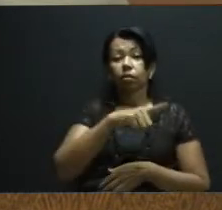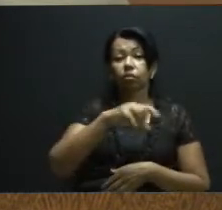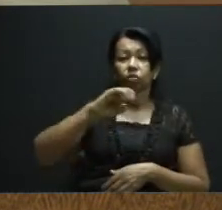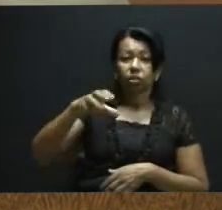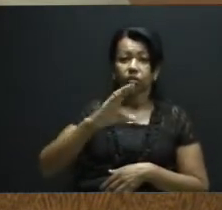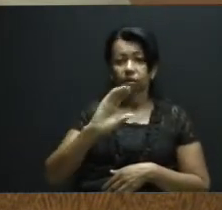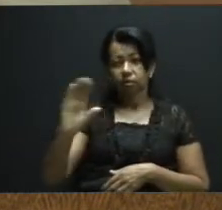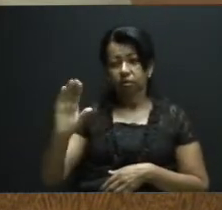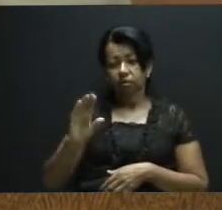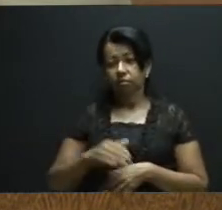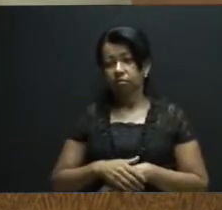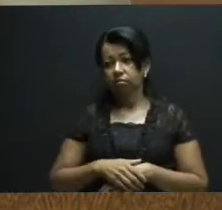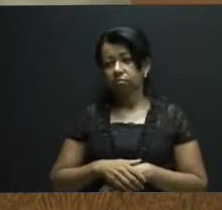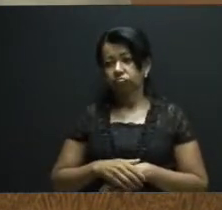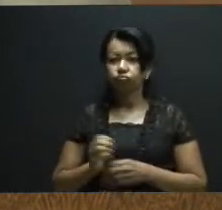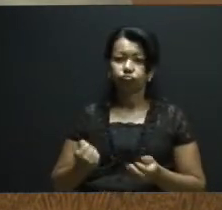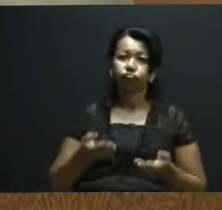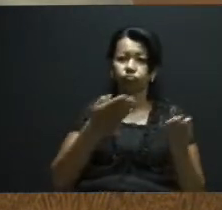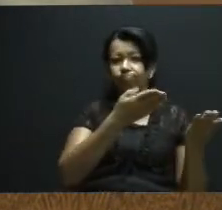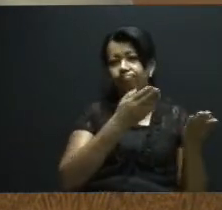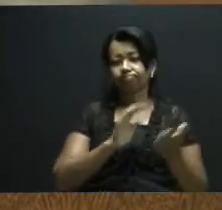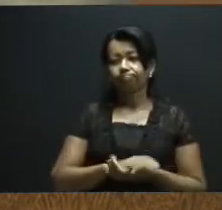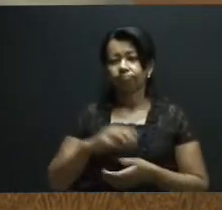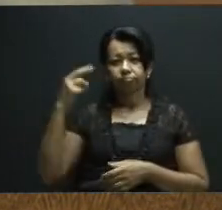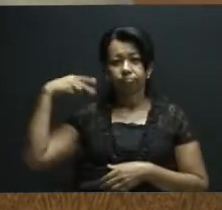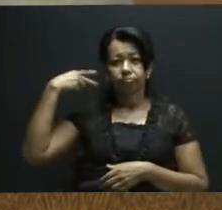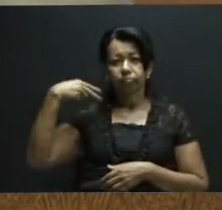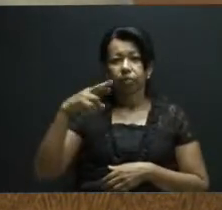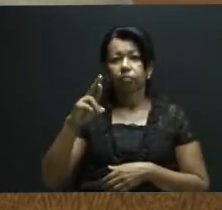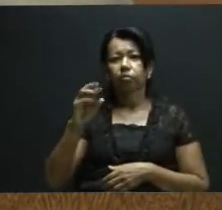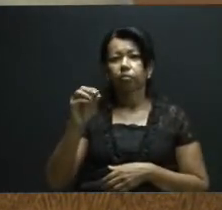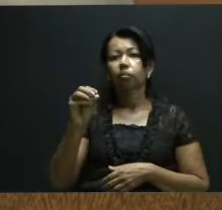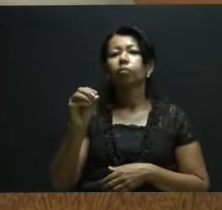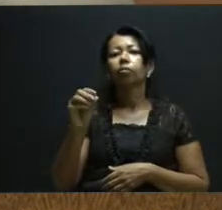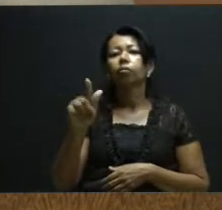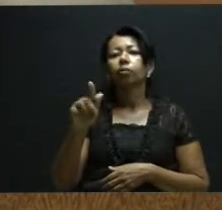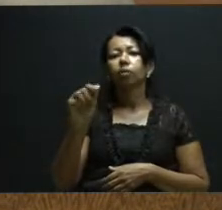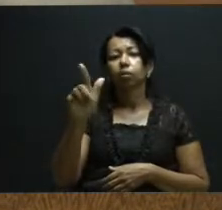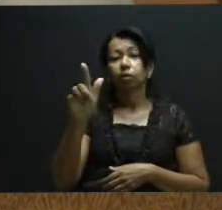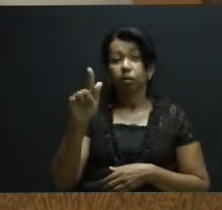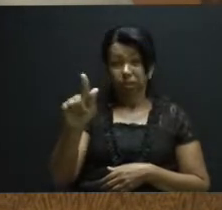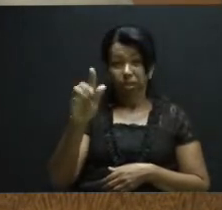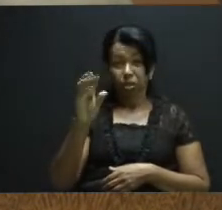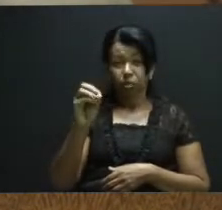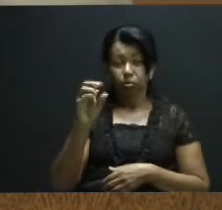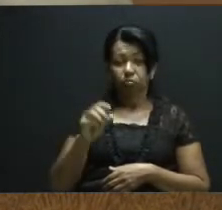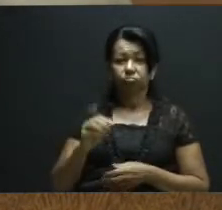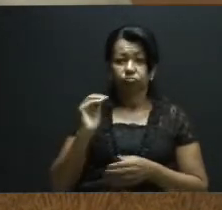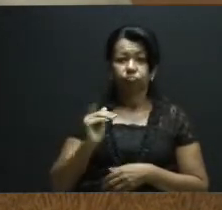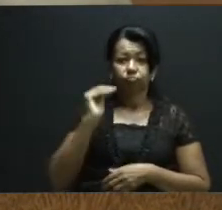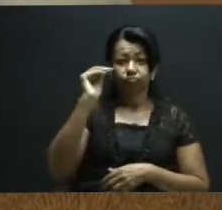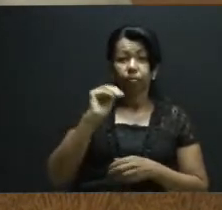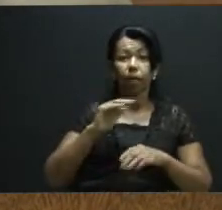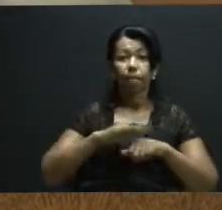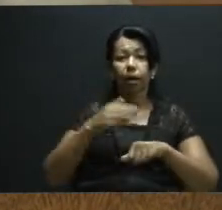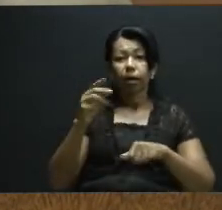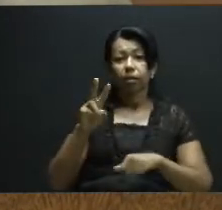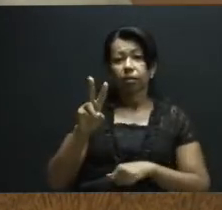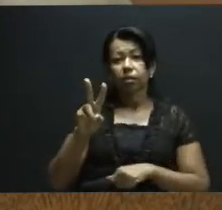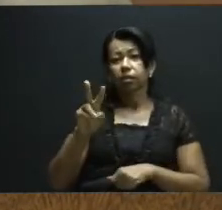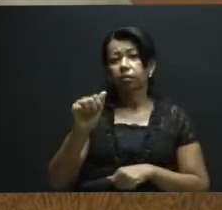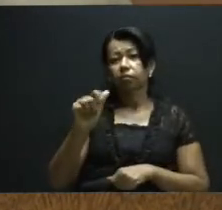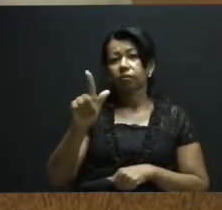casqueiro o vereador rodrigo ramos soares aumentar o número de vagas de estacionamento